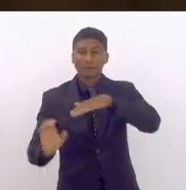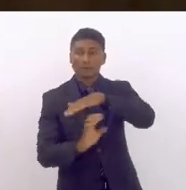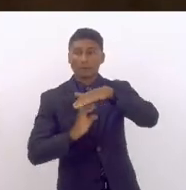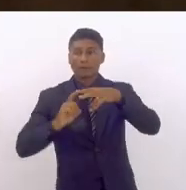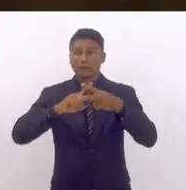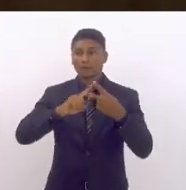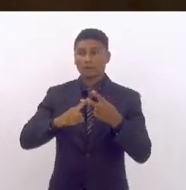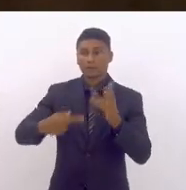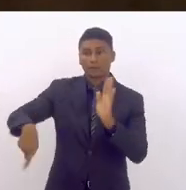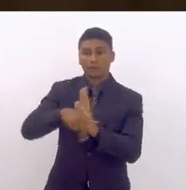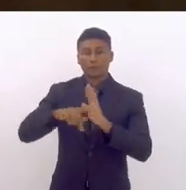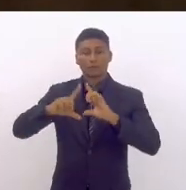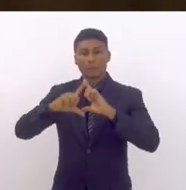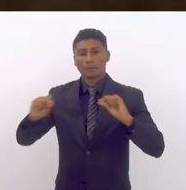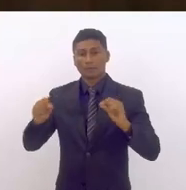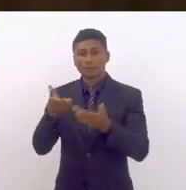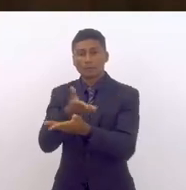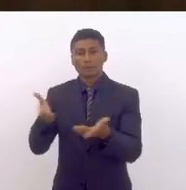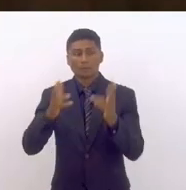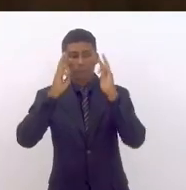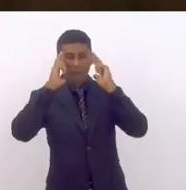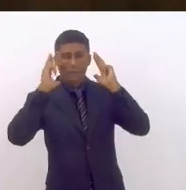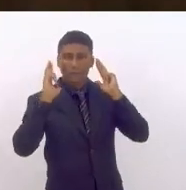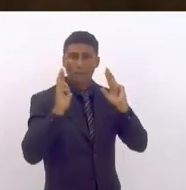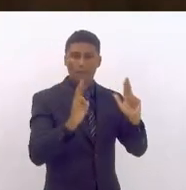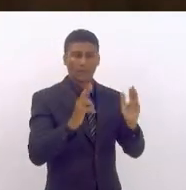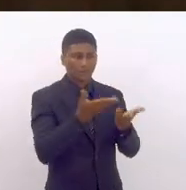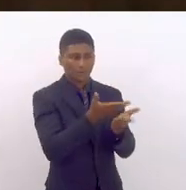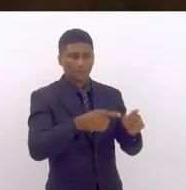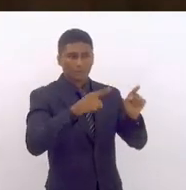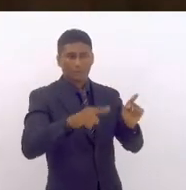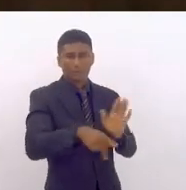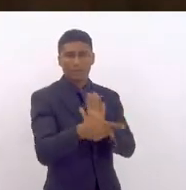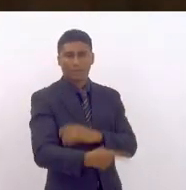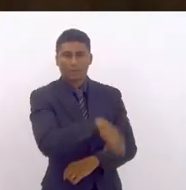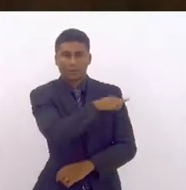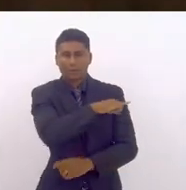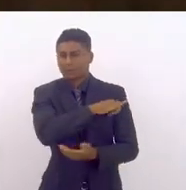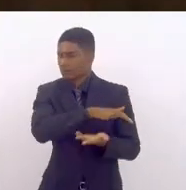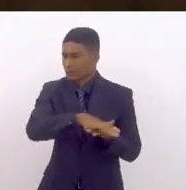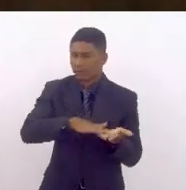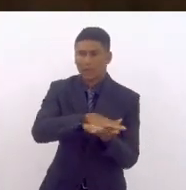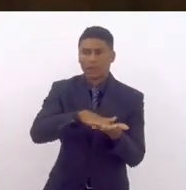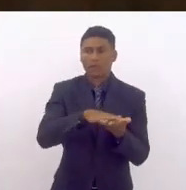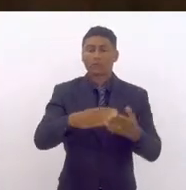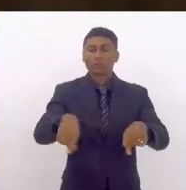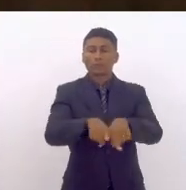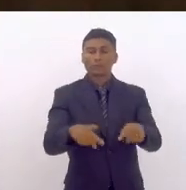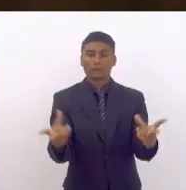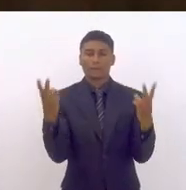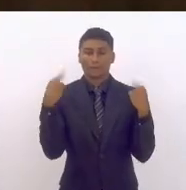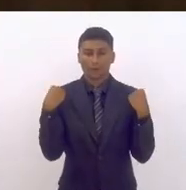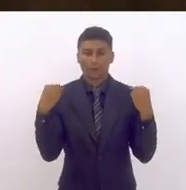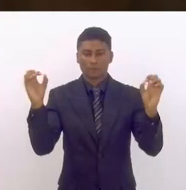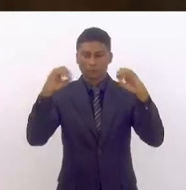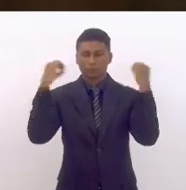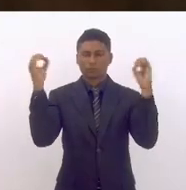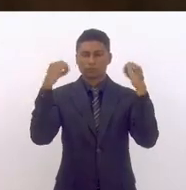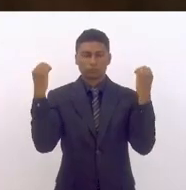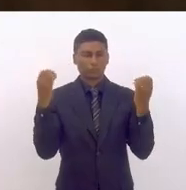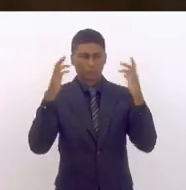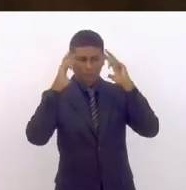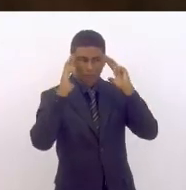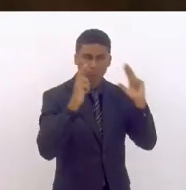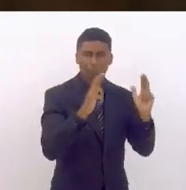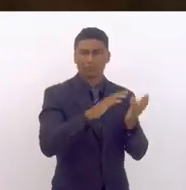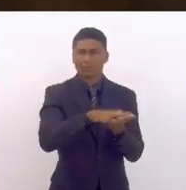não respeitam os trabalhadores do Rio de Janeiro, não respeitam os motoristas de ambulância. Quem